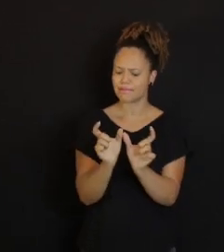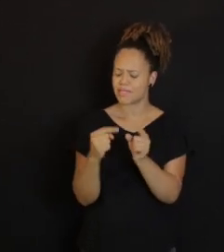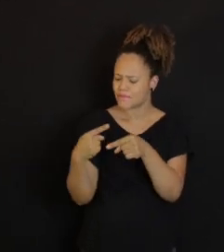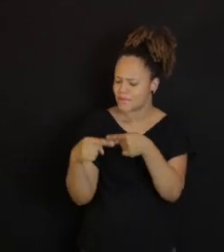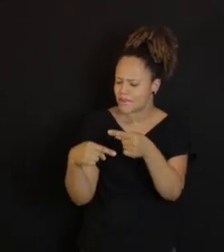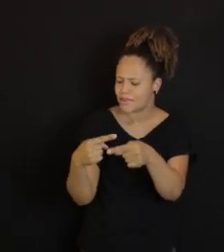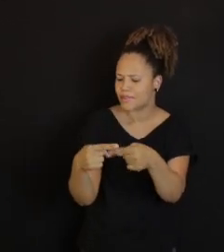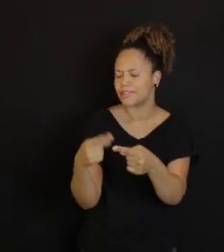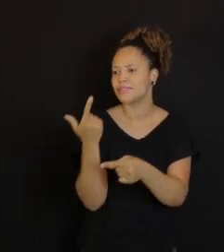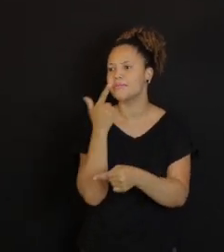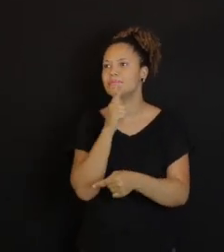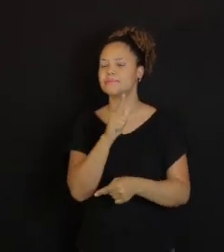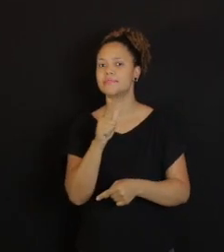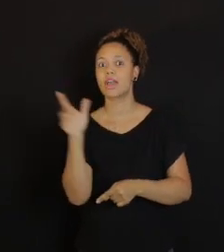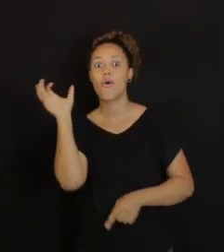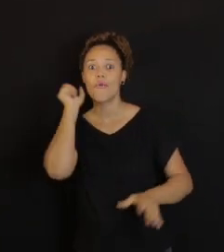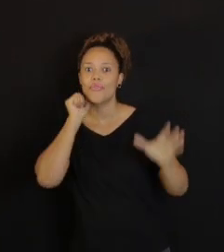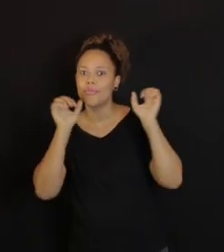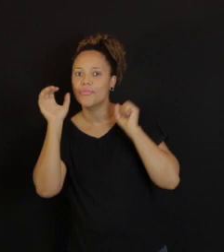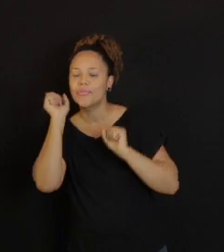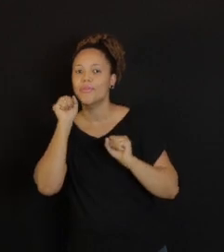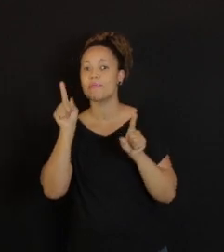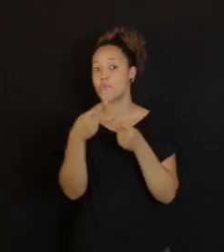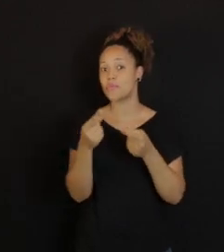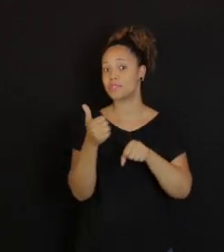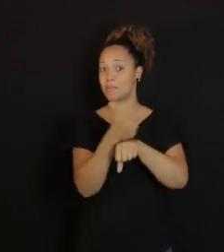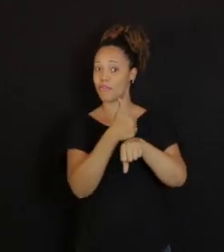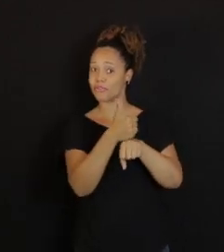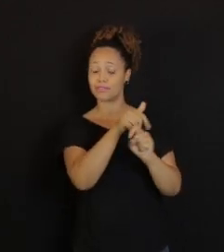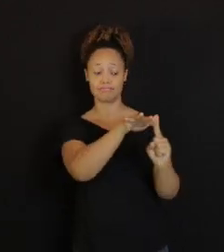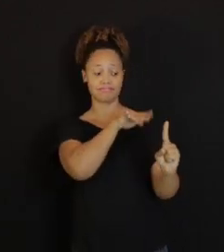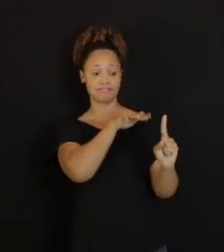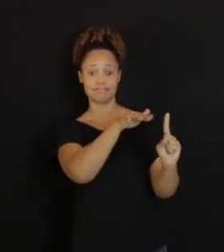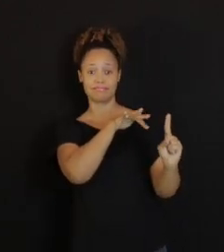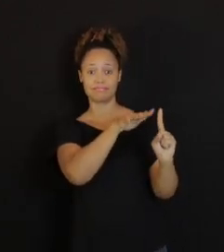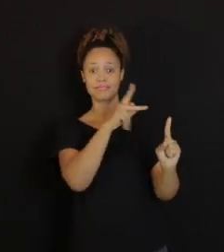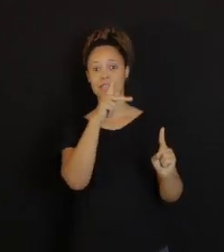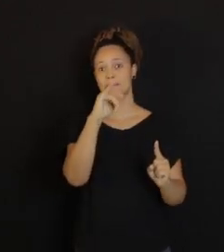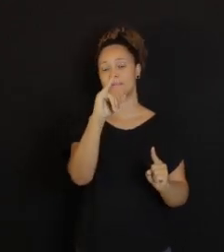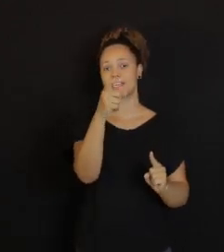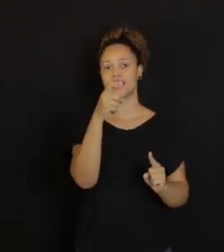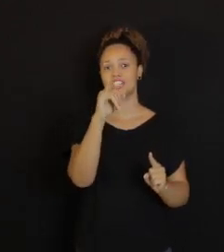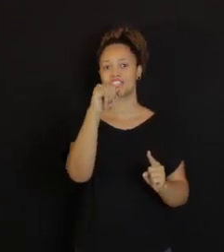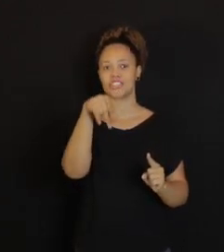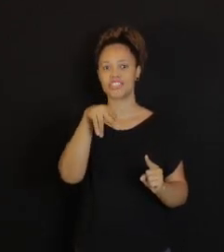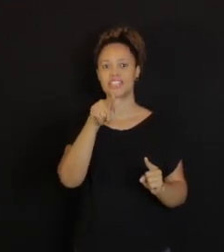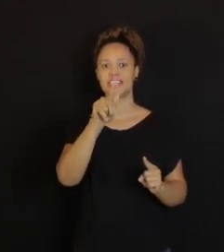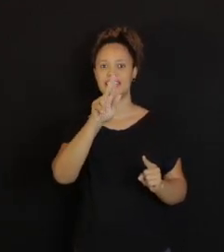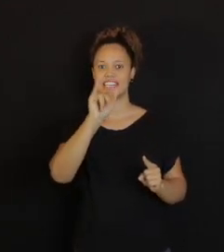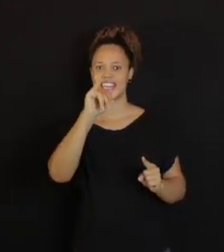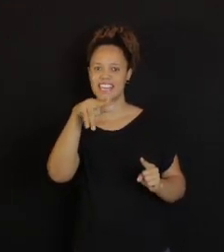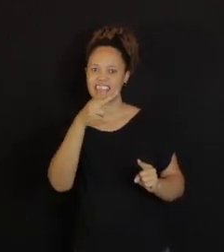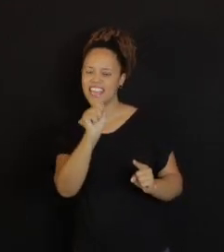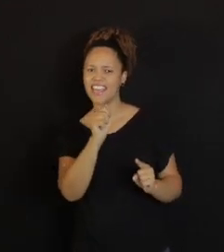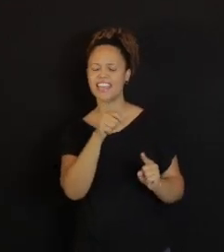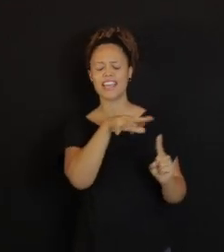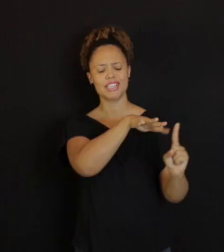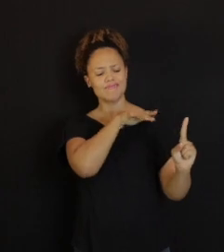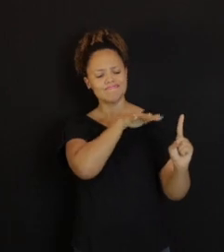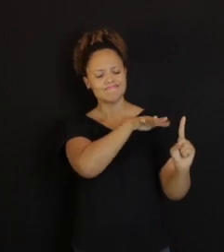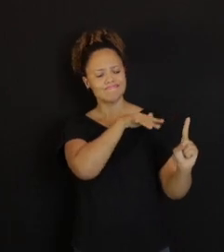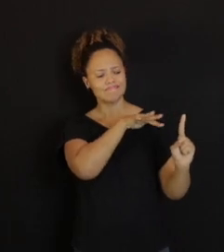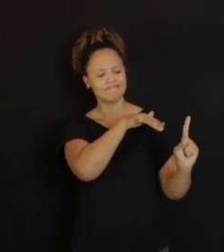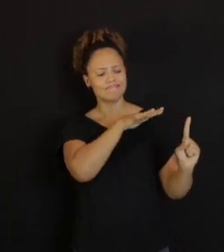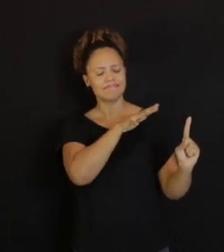e ouvindo muito Pixinguinha, que foi a minha grande referência, e através do Pixinguinha eu comecei a me